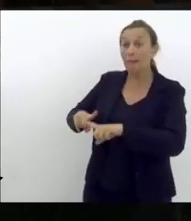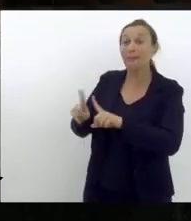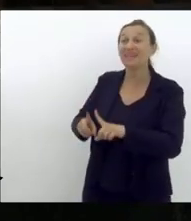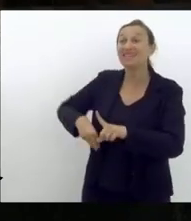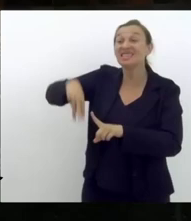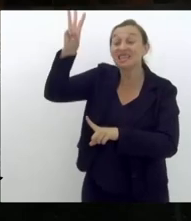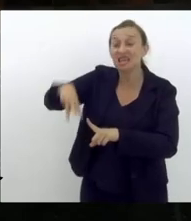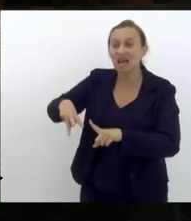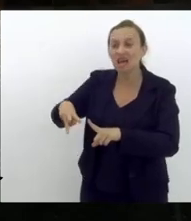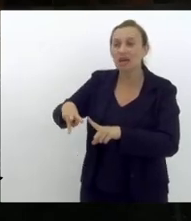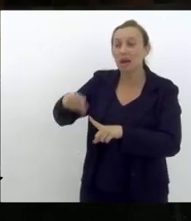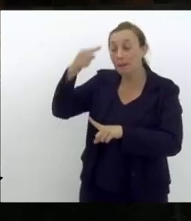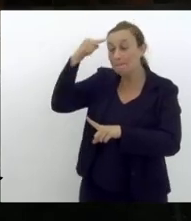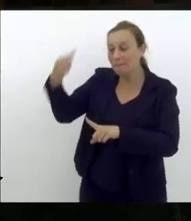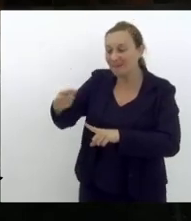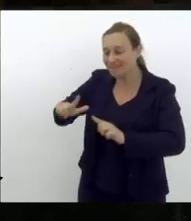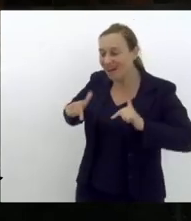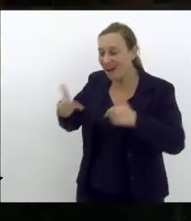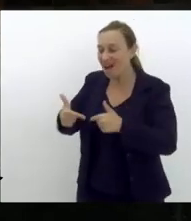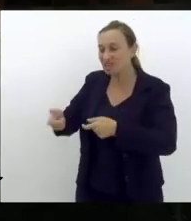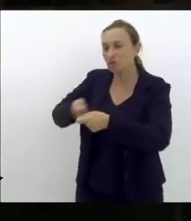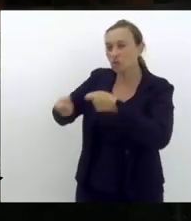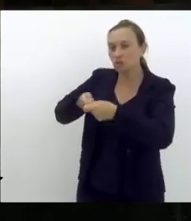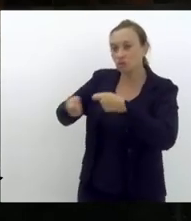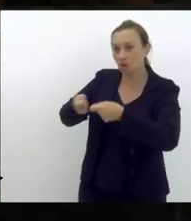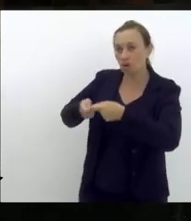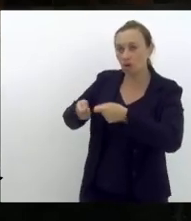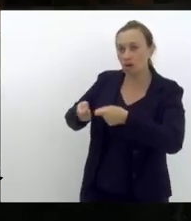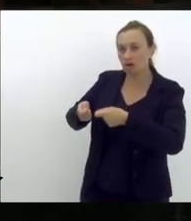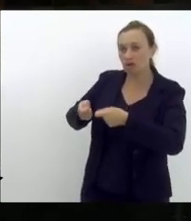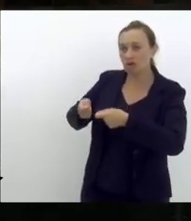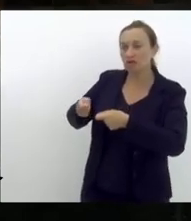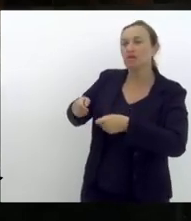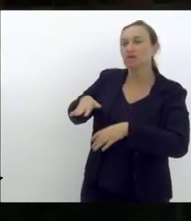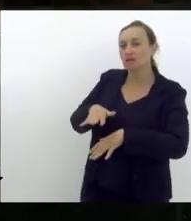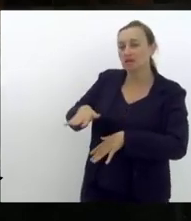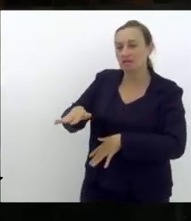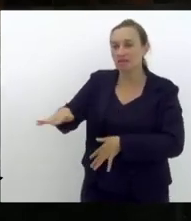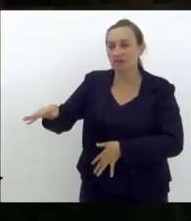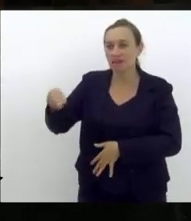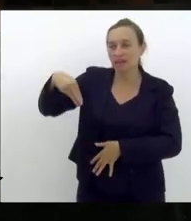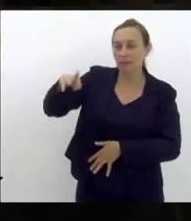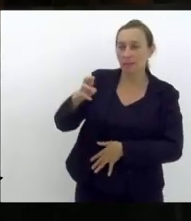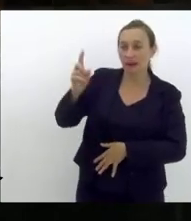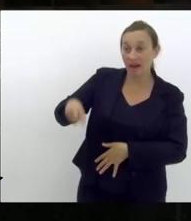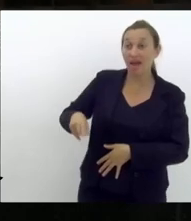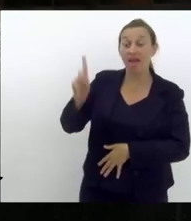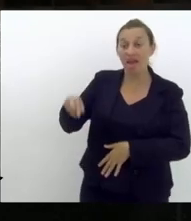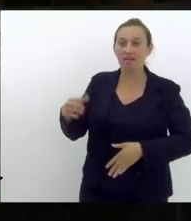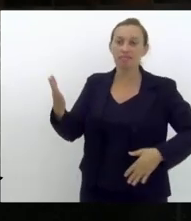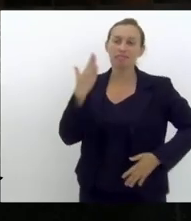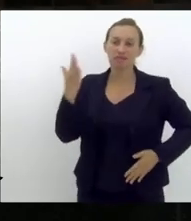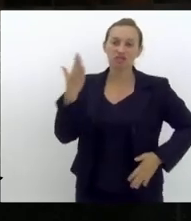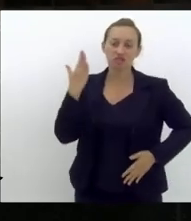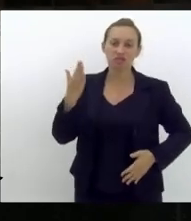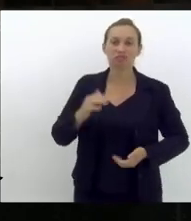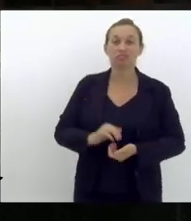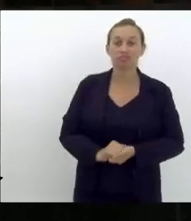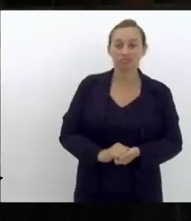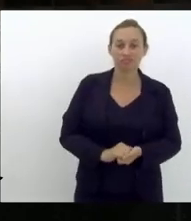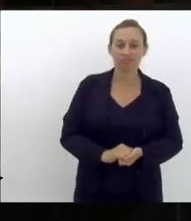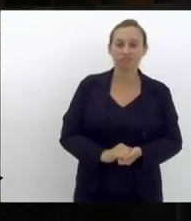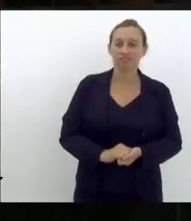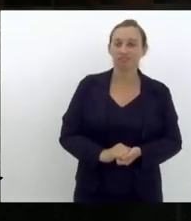quem aterroriza aquela região chamada Complexo da Maré São Marcos terroristas